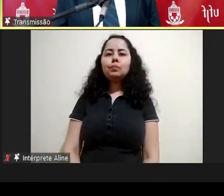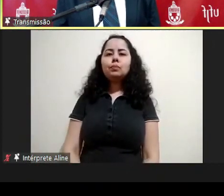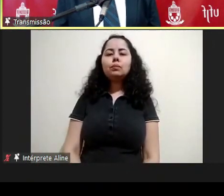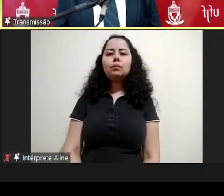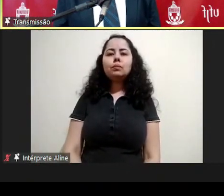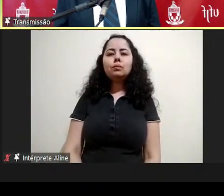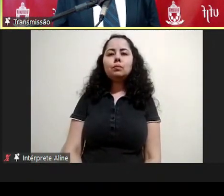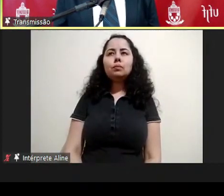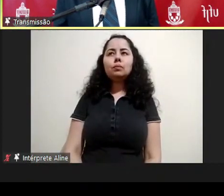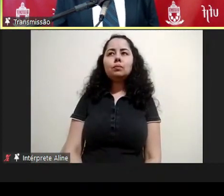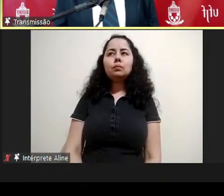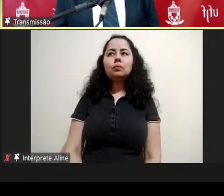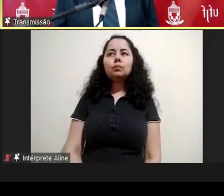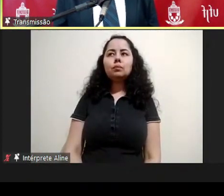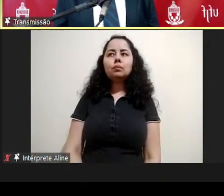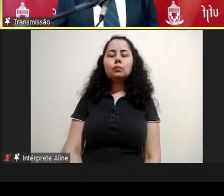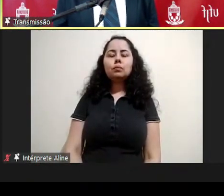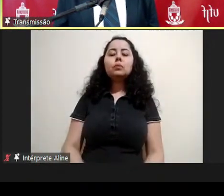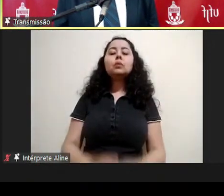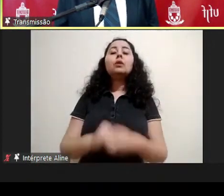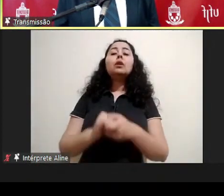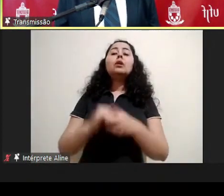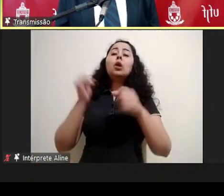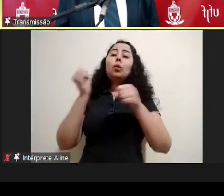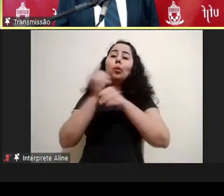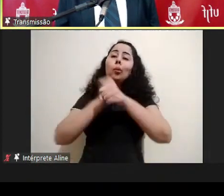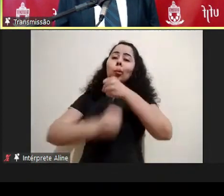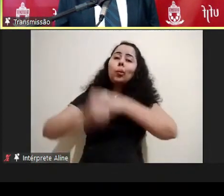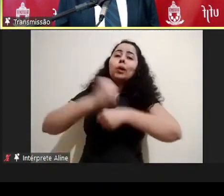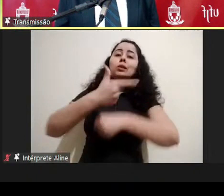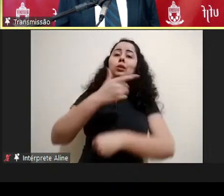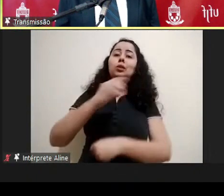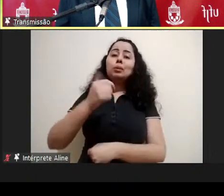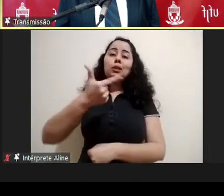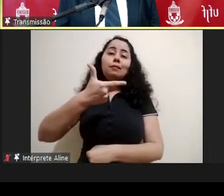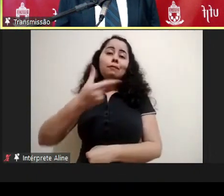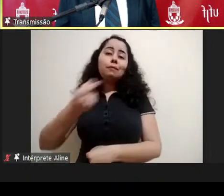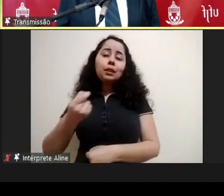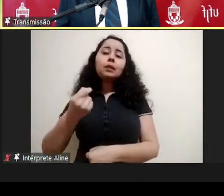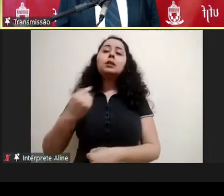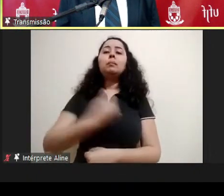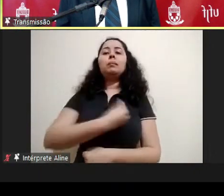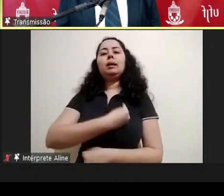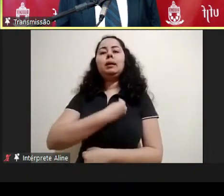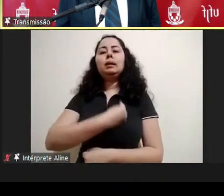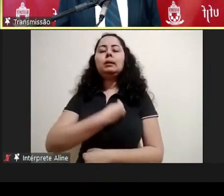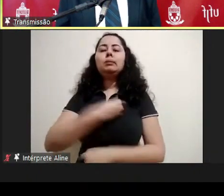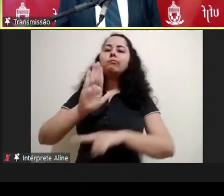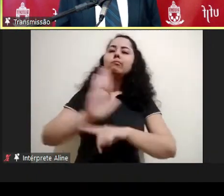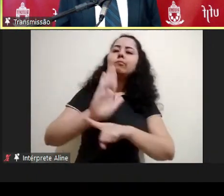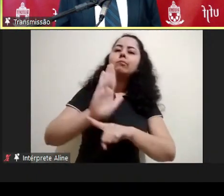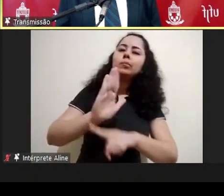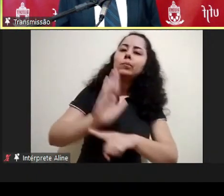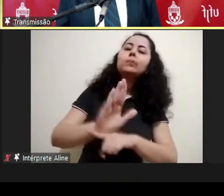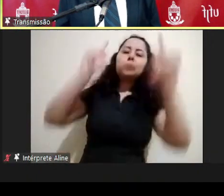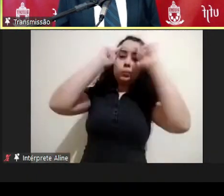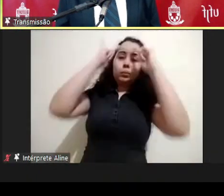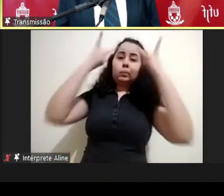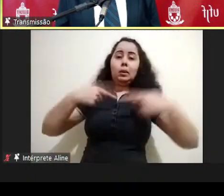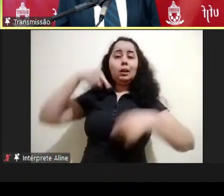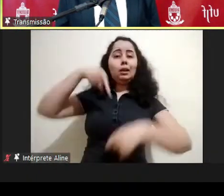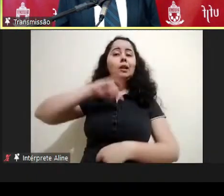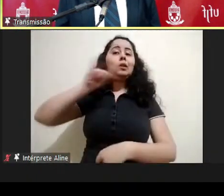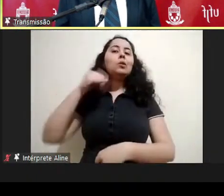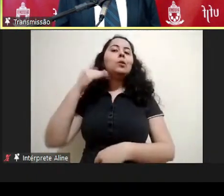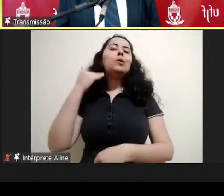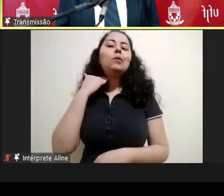Durante o ano de 2020, participou do Grupo Rede de Ajuda Humanitária de Juiz de Fora, como responsável pelo núcleo